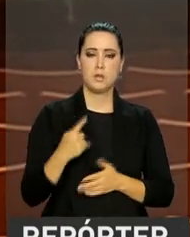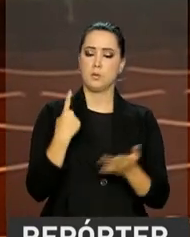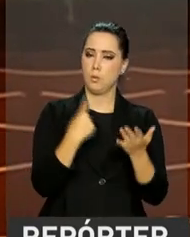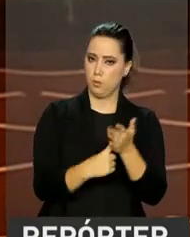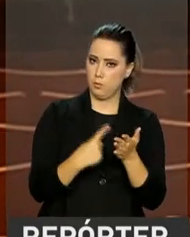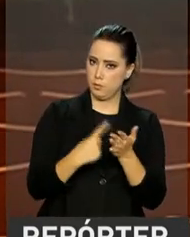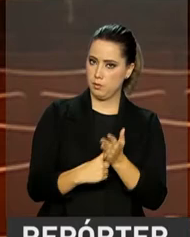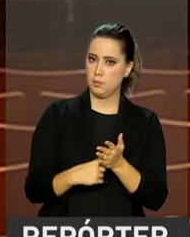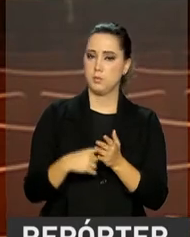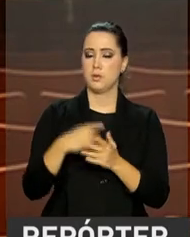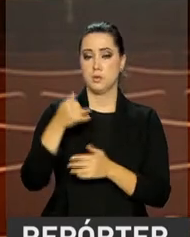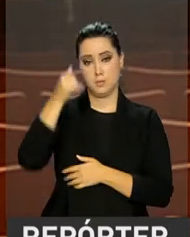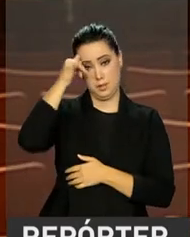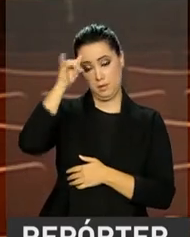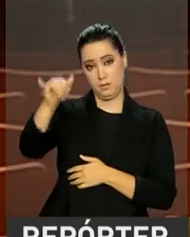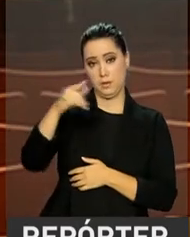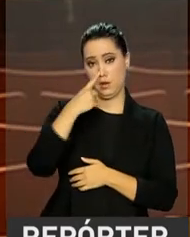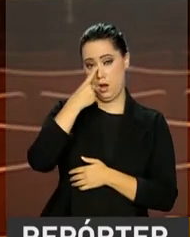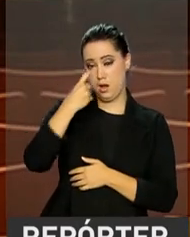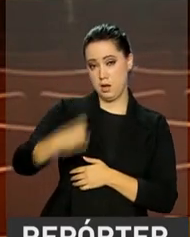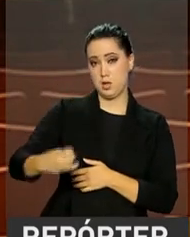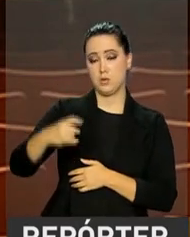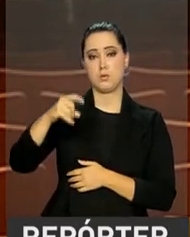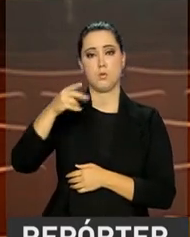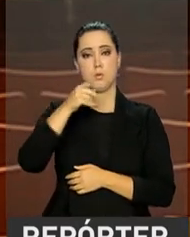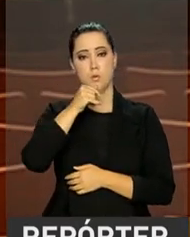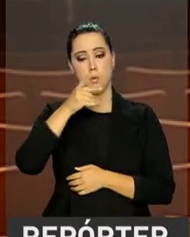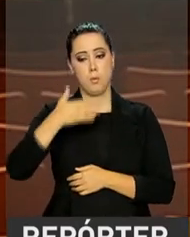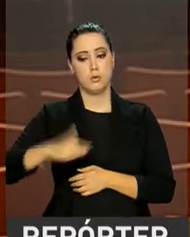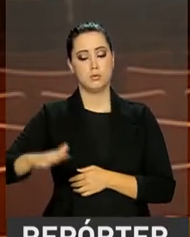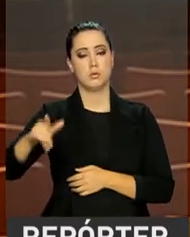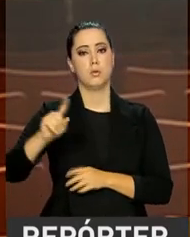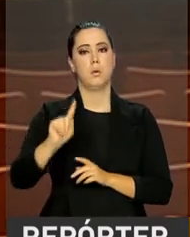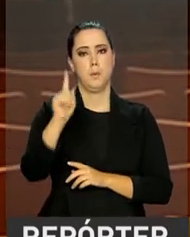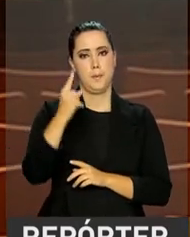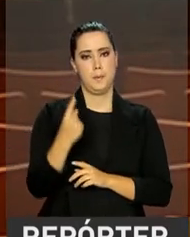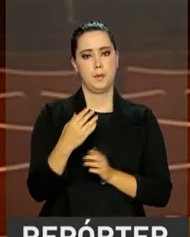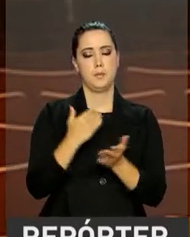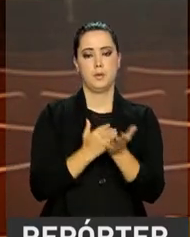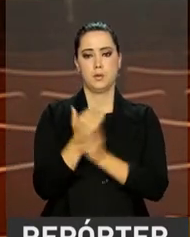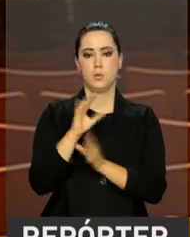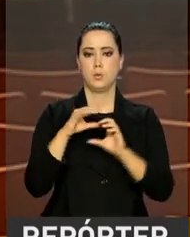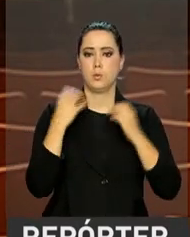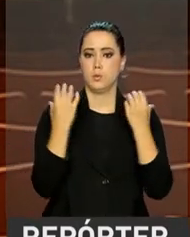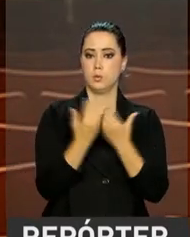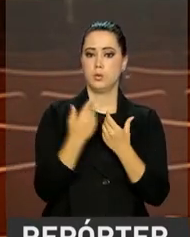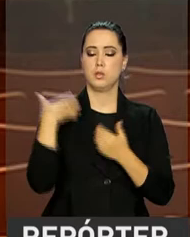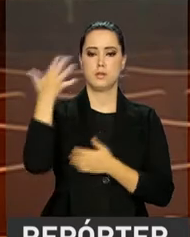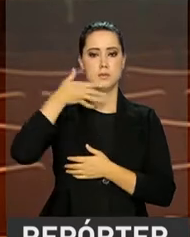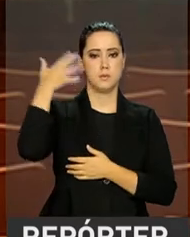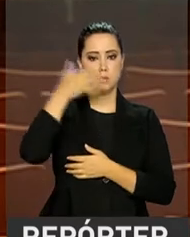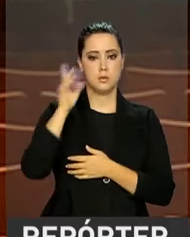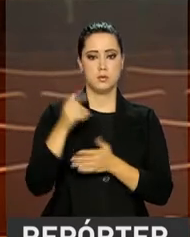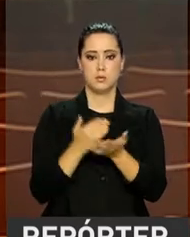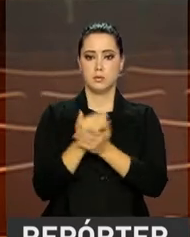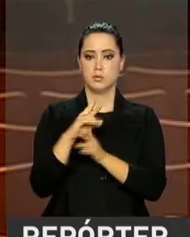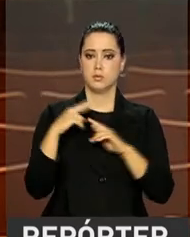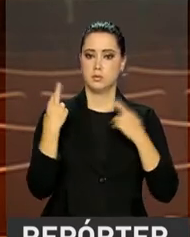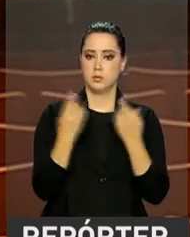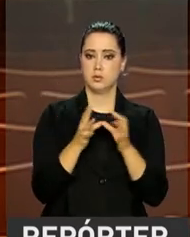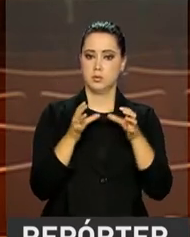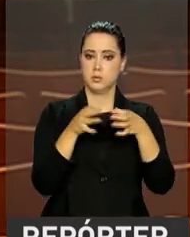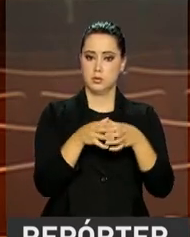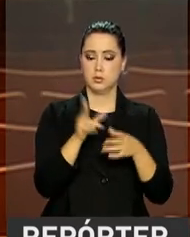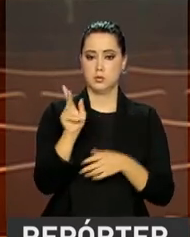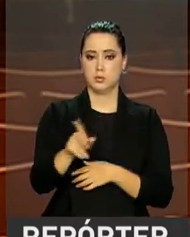de combate ao lixo do mar. Isso está culminando com esse nosso primeiro seminário. Nós estamos dando o pontapé inicial, né, reunindo aqui a